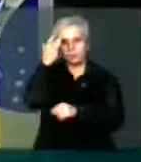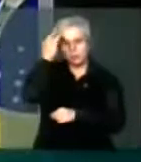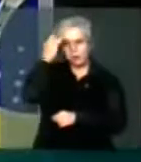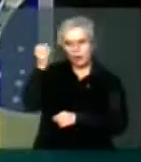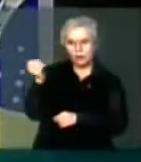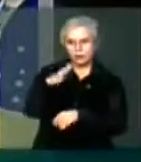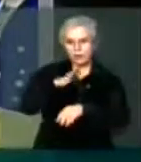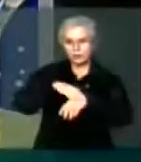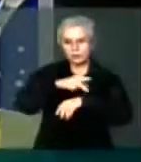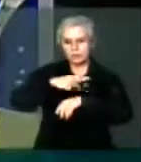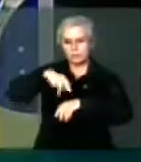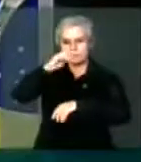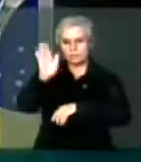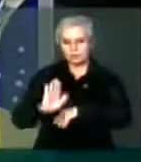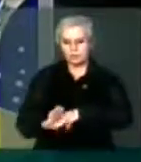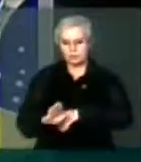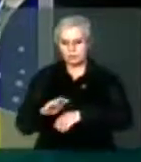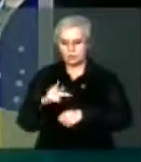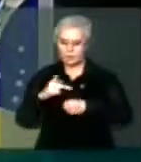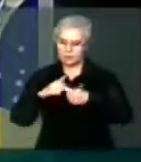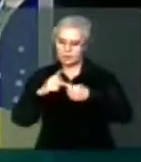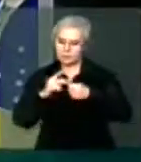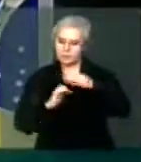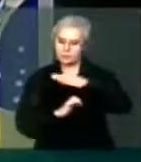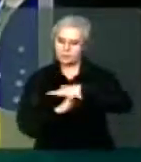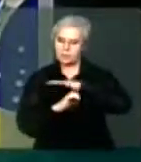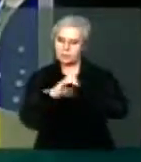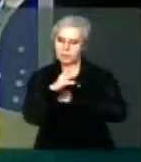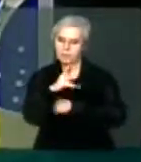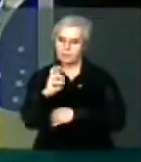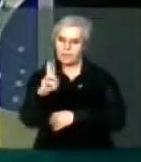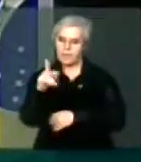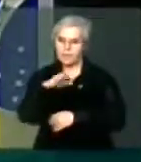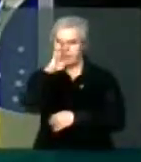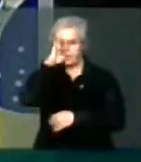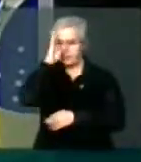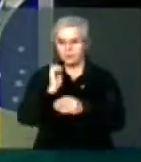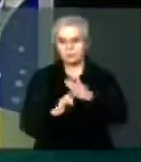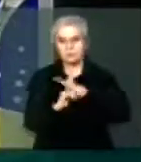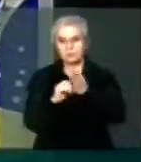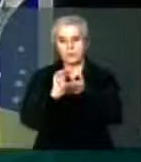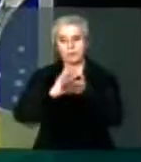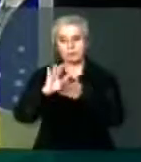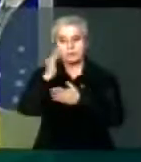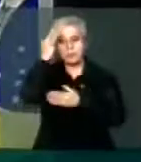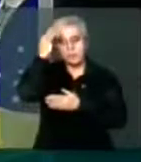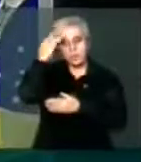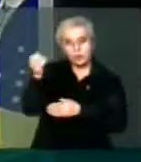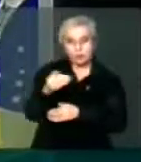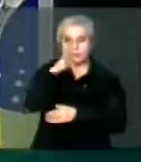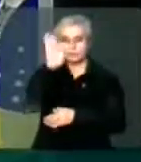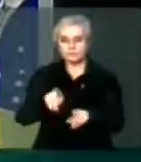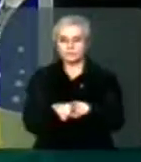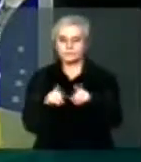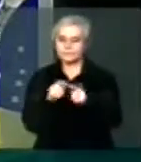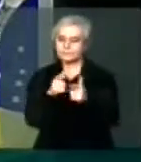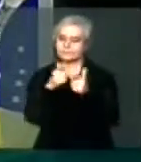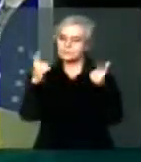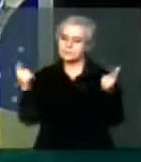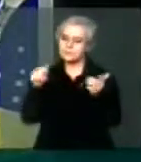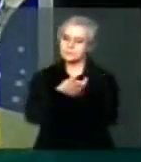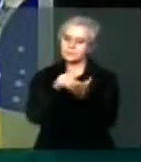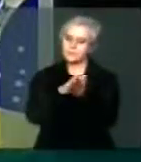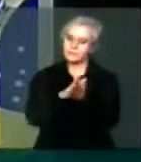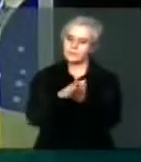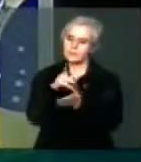feitas no país. A Petrobras é a principal empresa a investir em inovação no Brasil e também a maior depositária de patentes